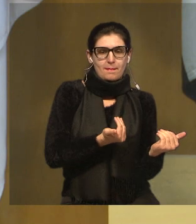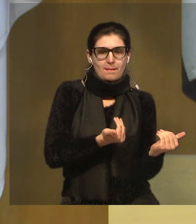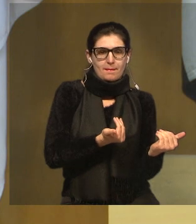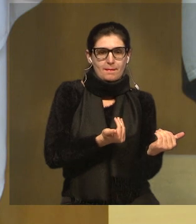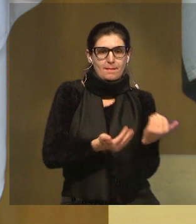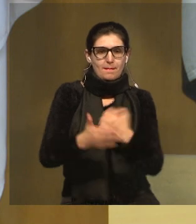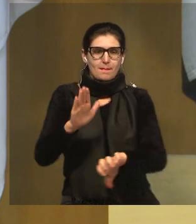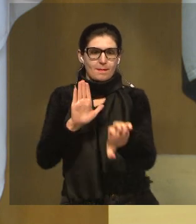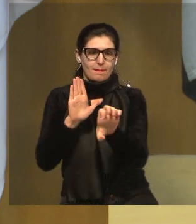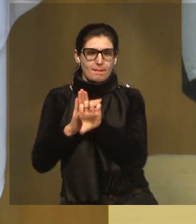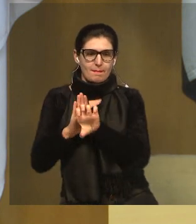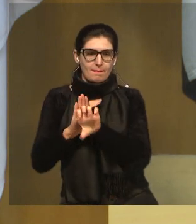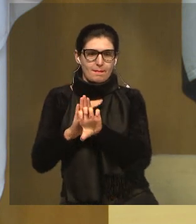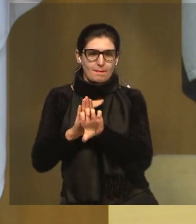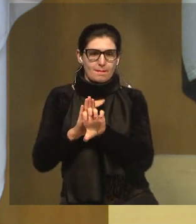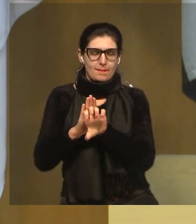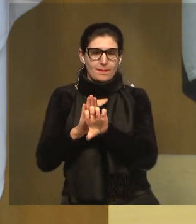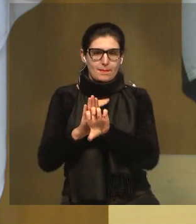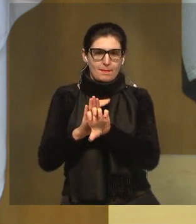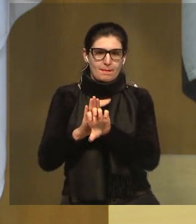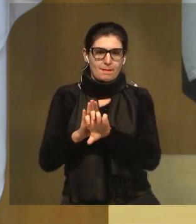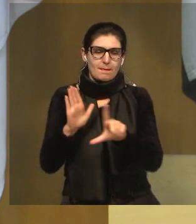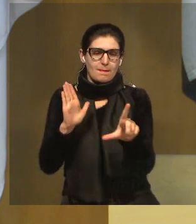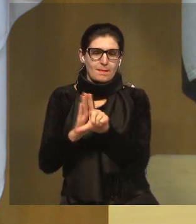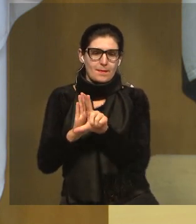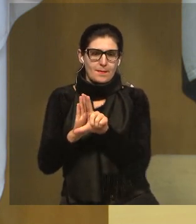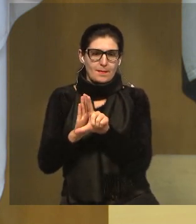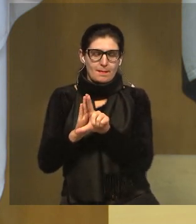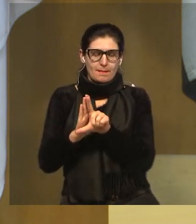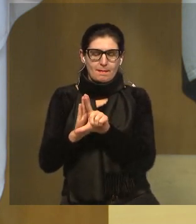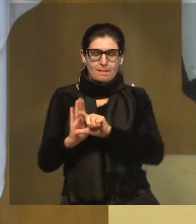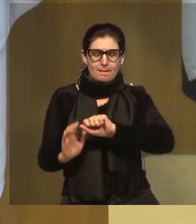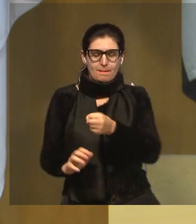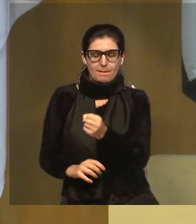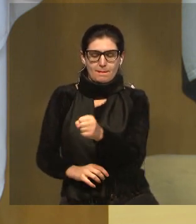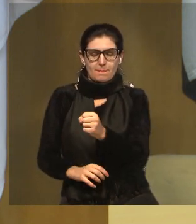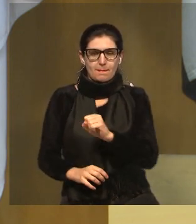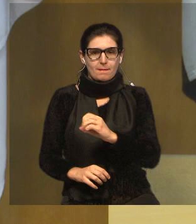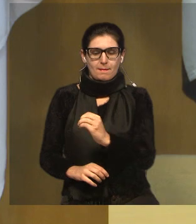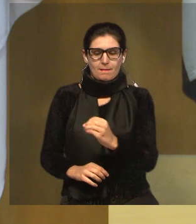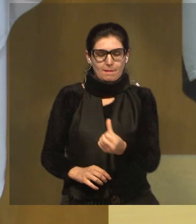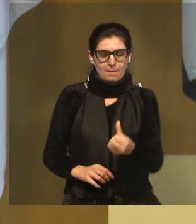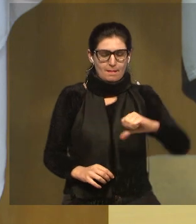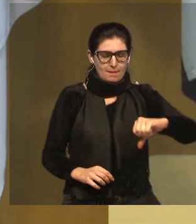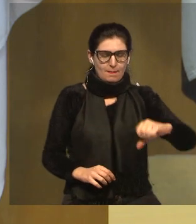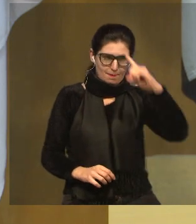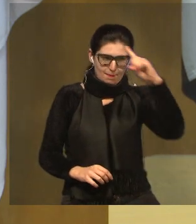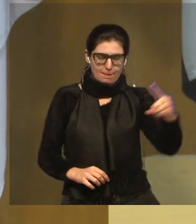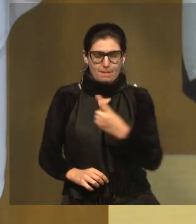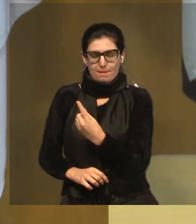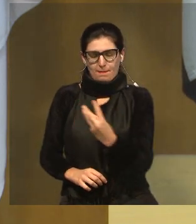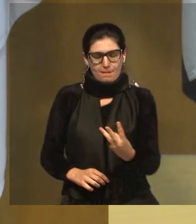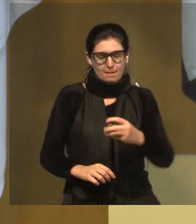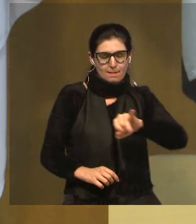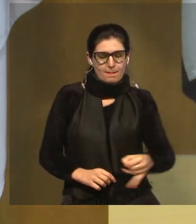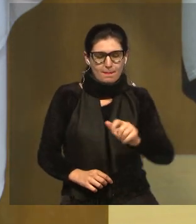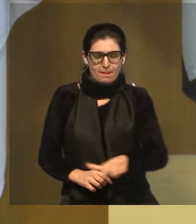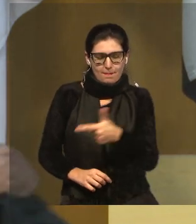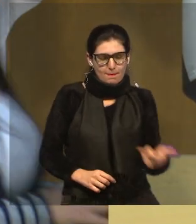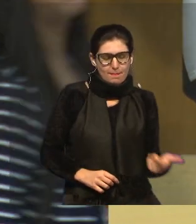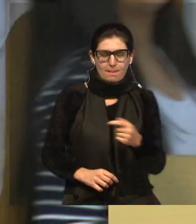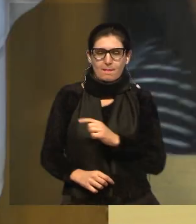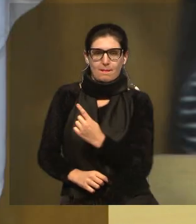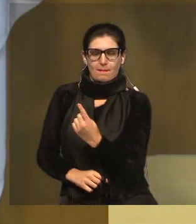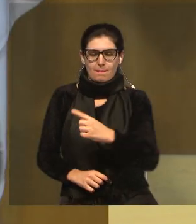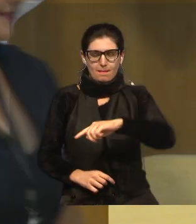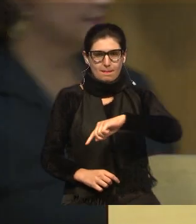verdade. Ele foi instituído pela Lei número 8.069, de 13 de julho de